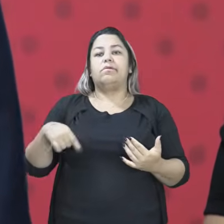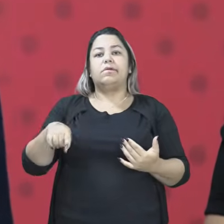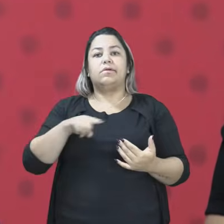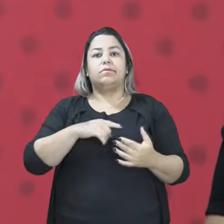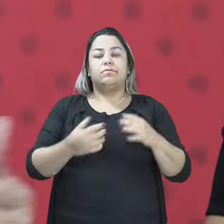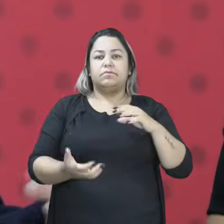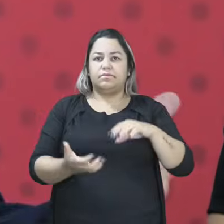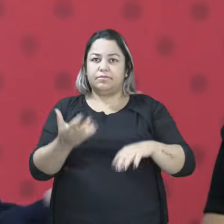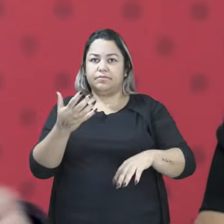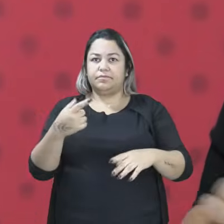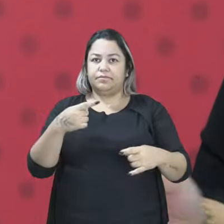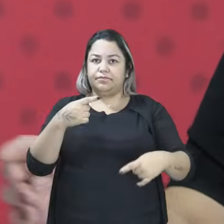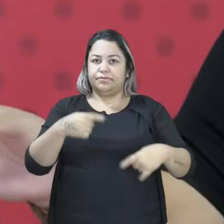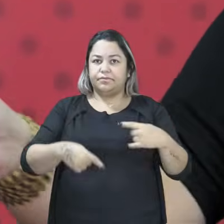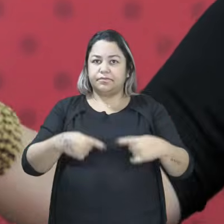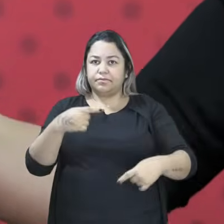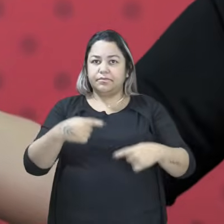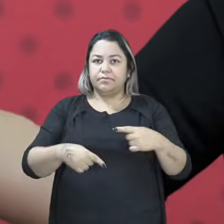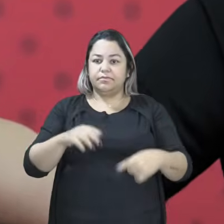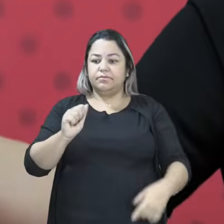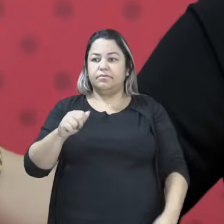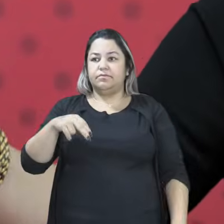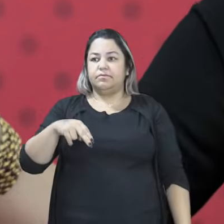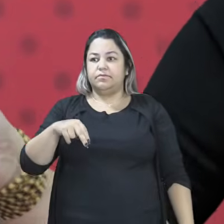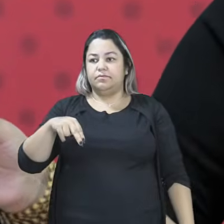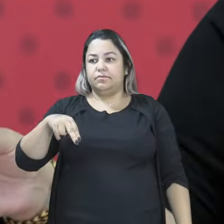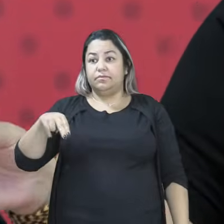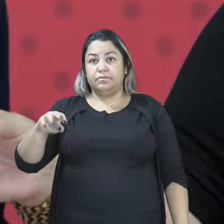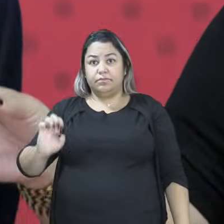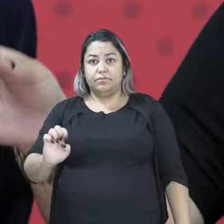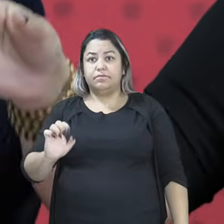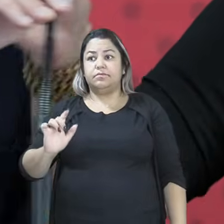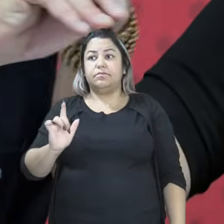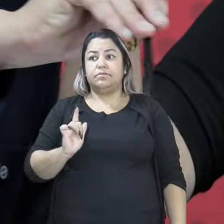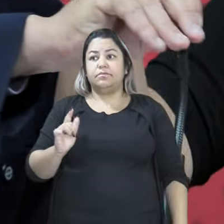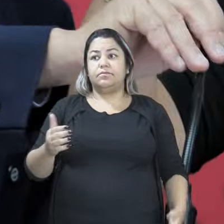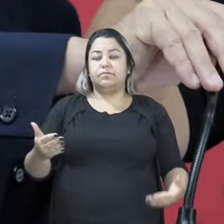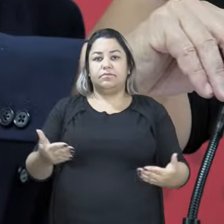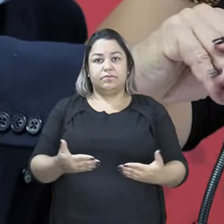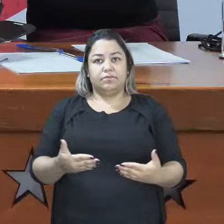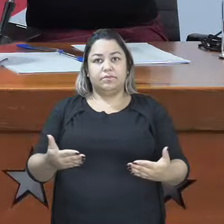vamos discutir. A Anne podia dizer o que é que tem hoje.